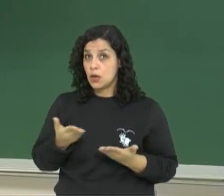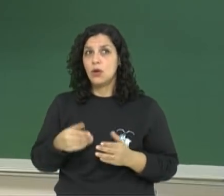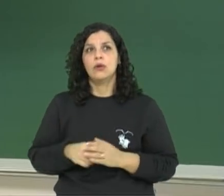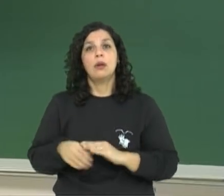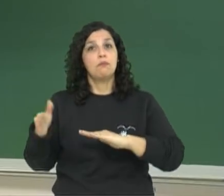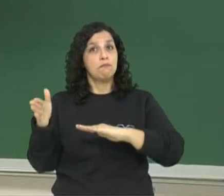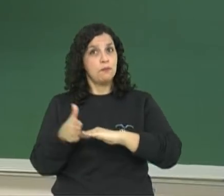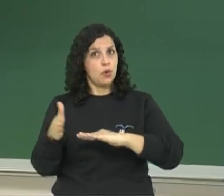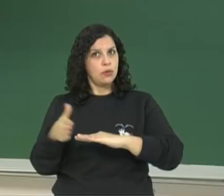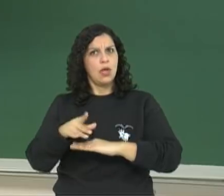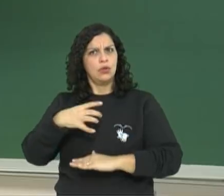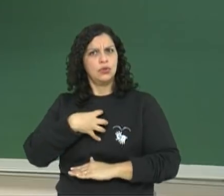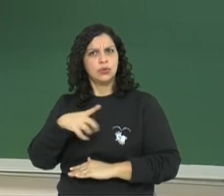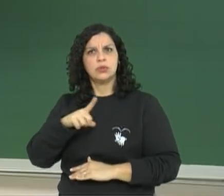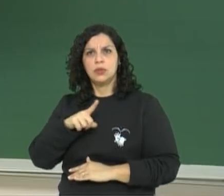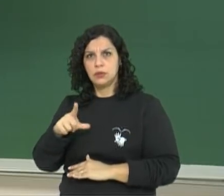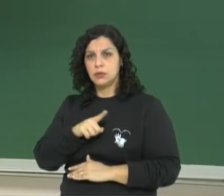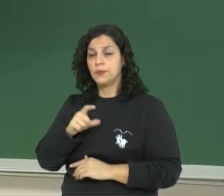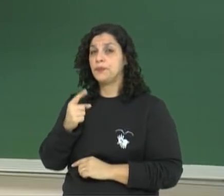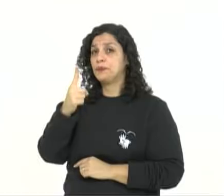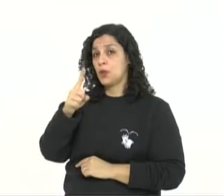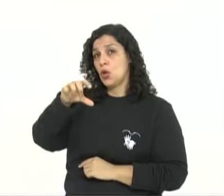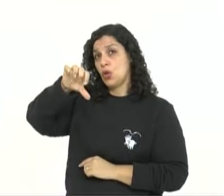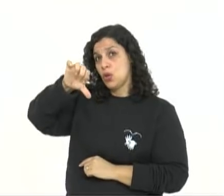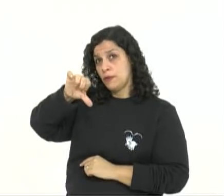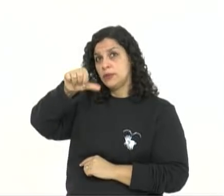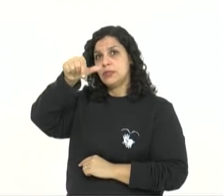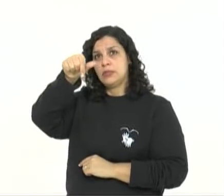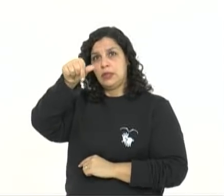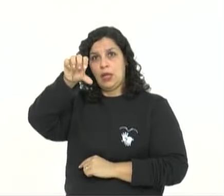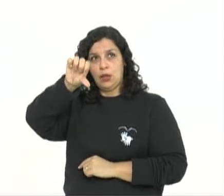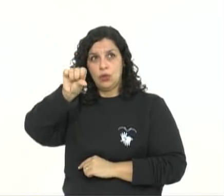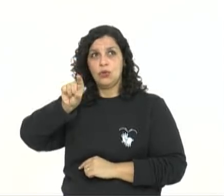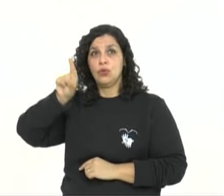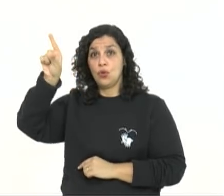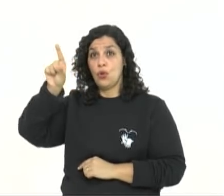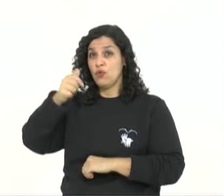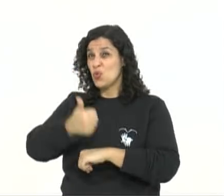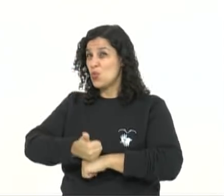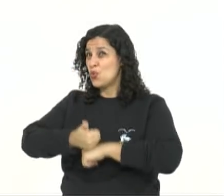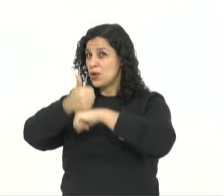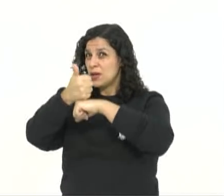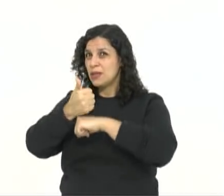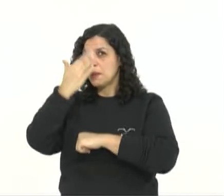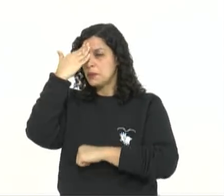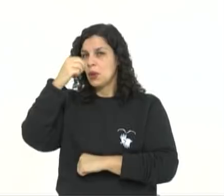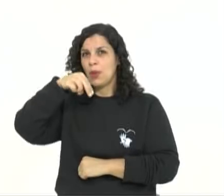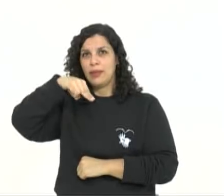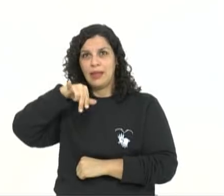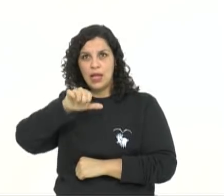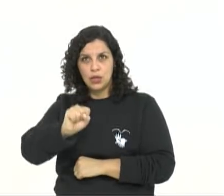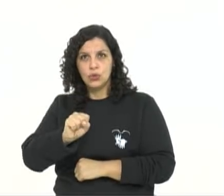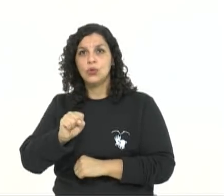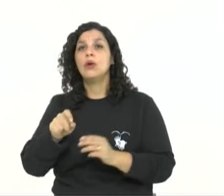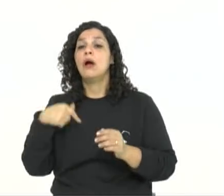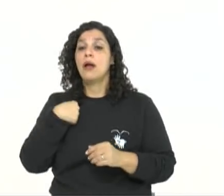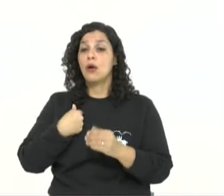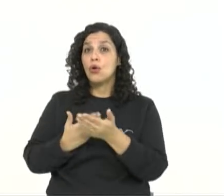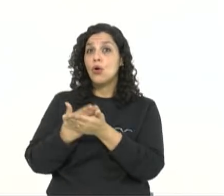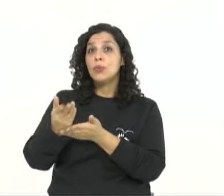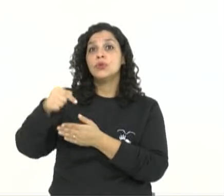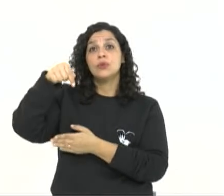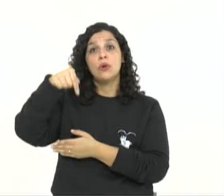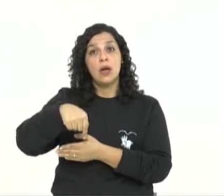moderno. Em 1979, o grão-mestre Nélio Naja introduziu o